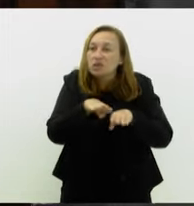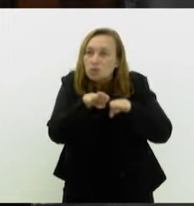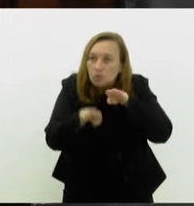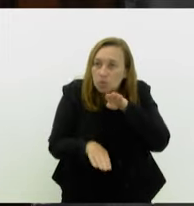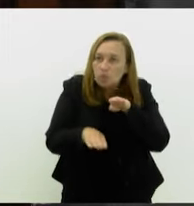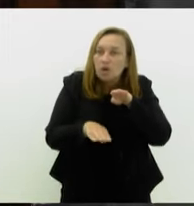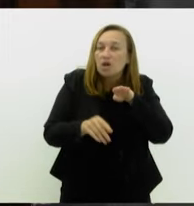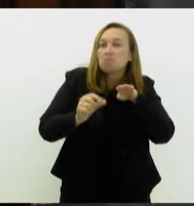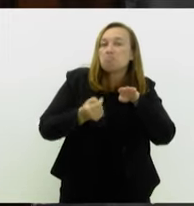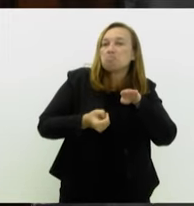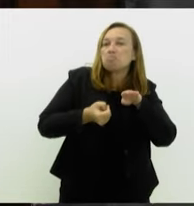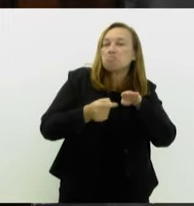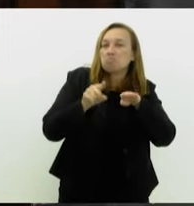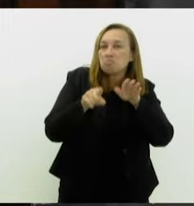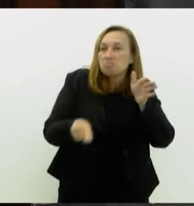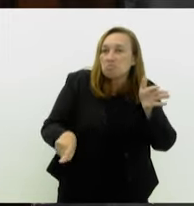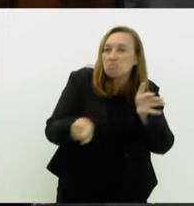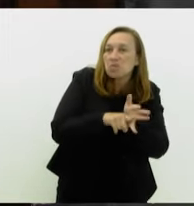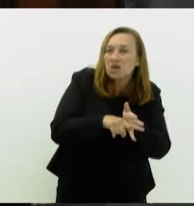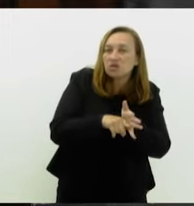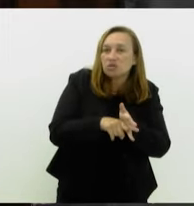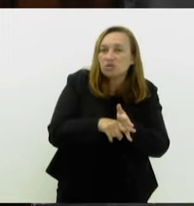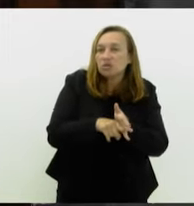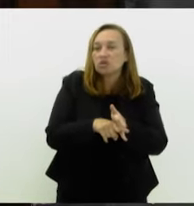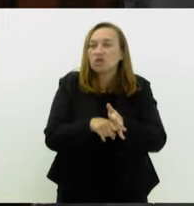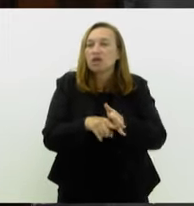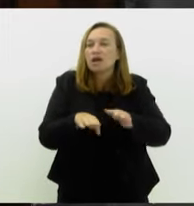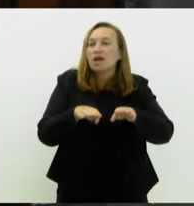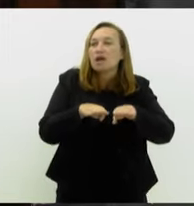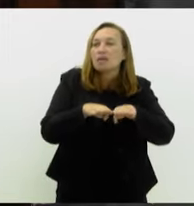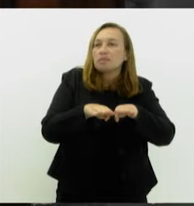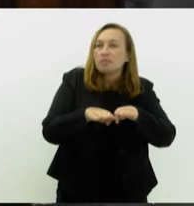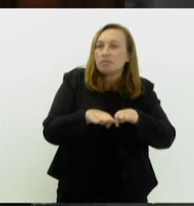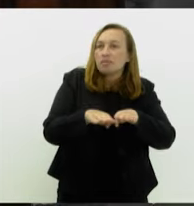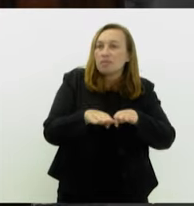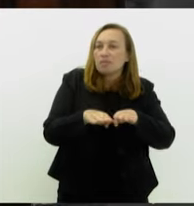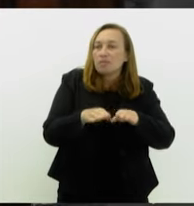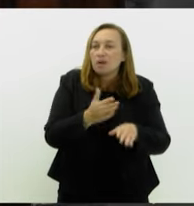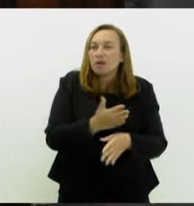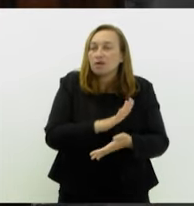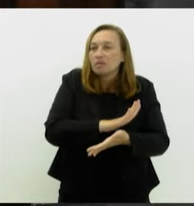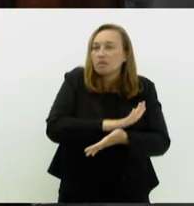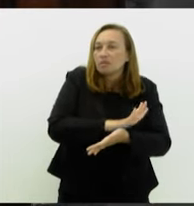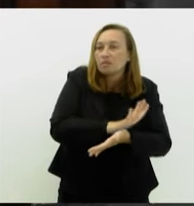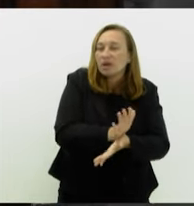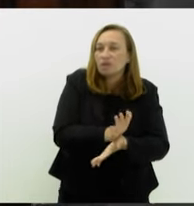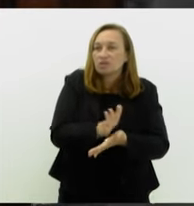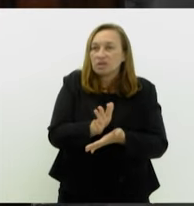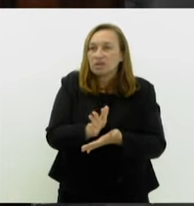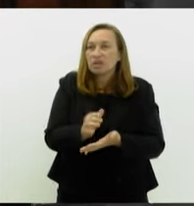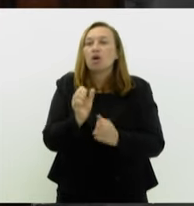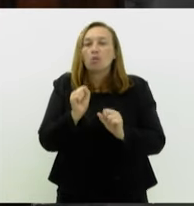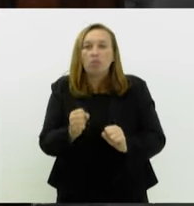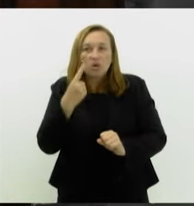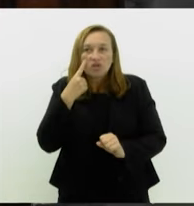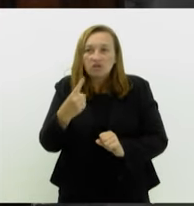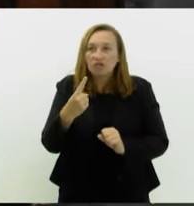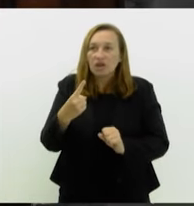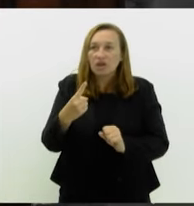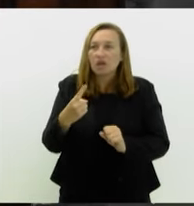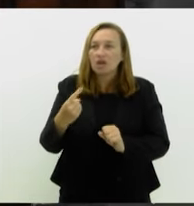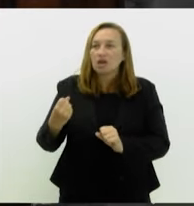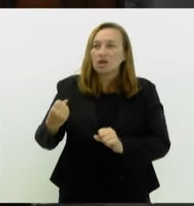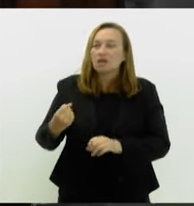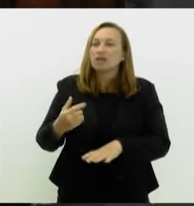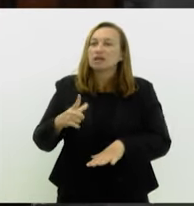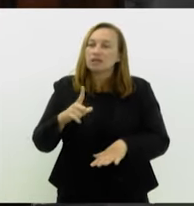social menos discriminação economia elevada pode olhar o Parlamento tem